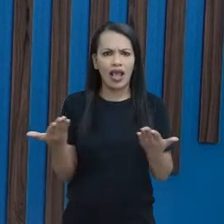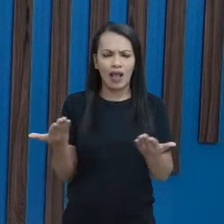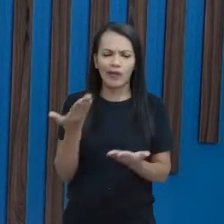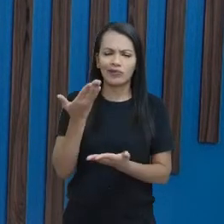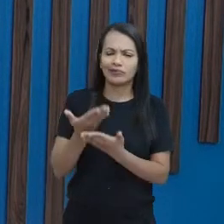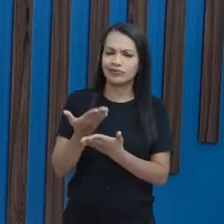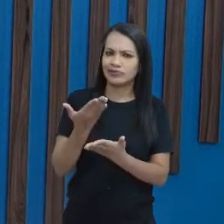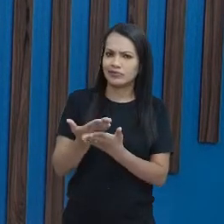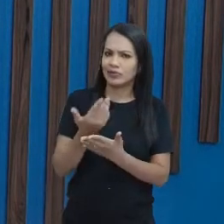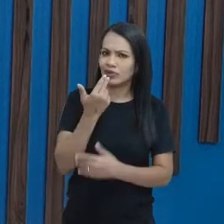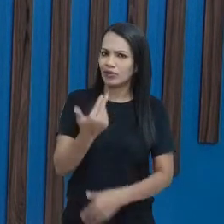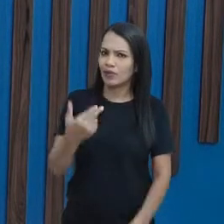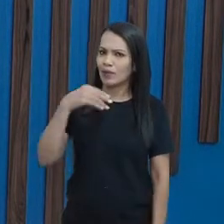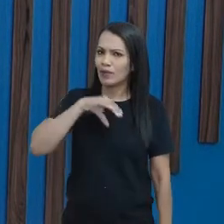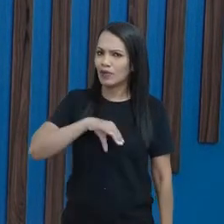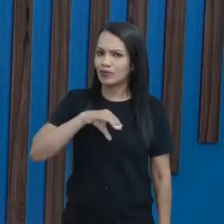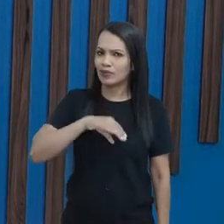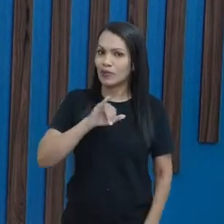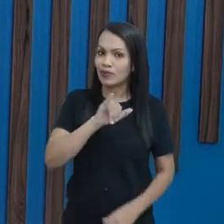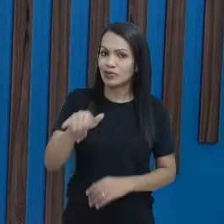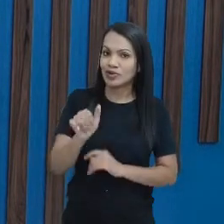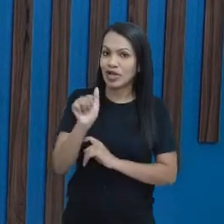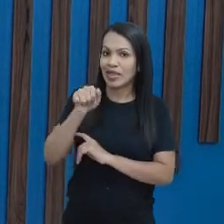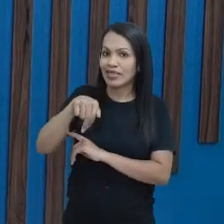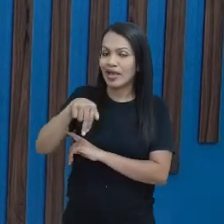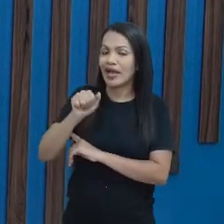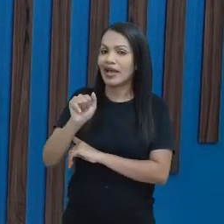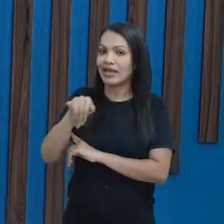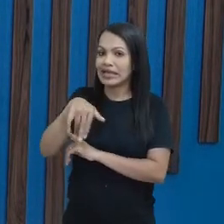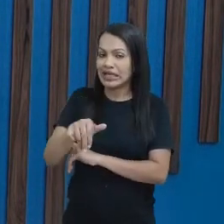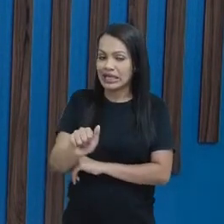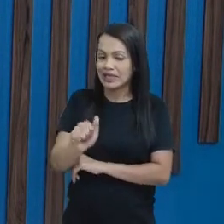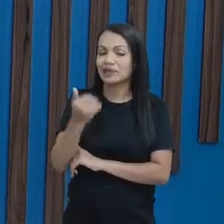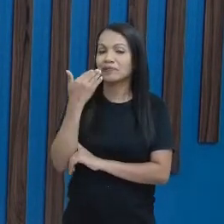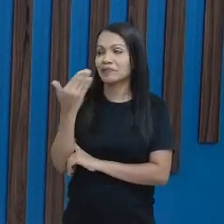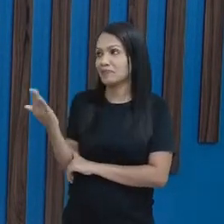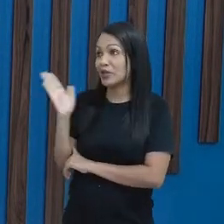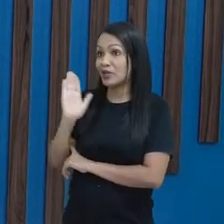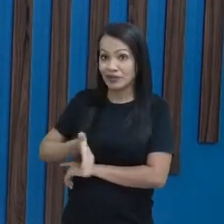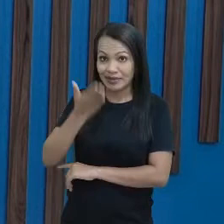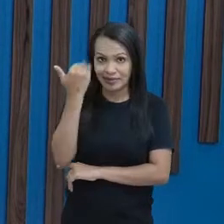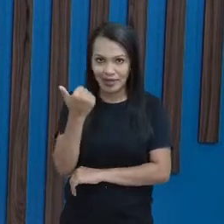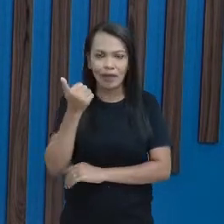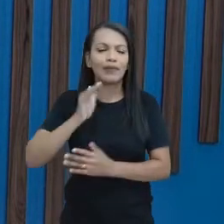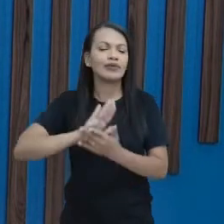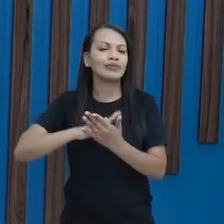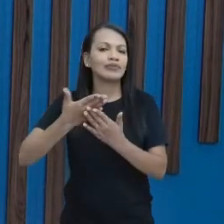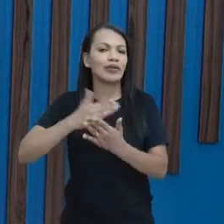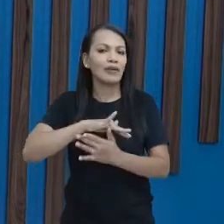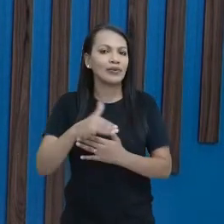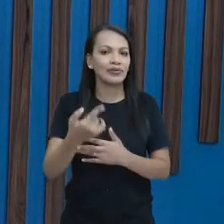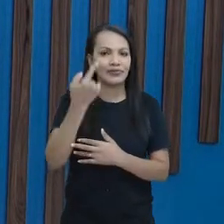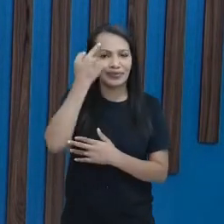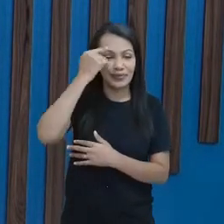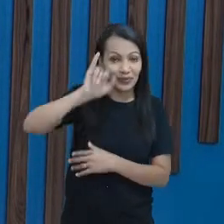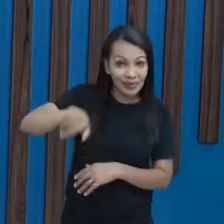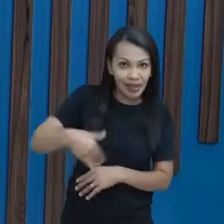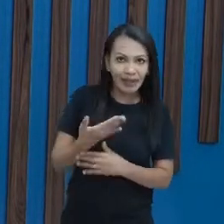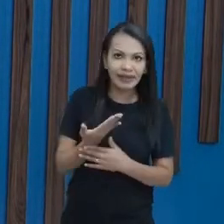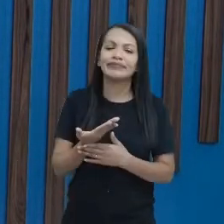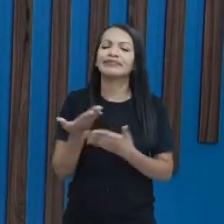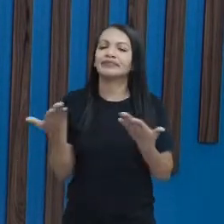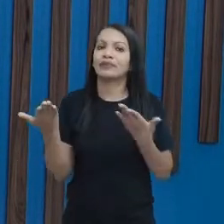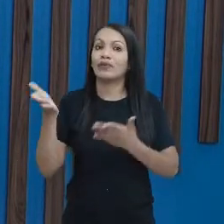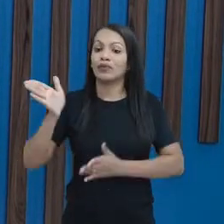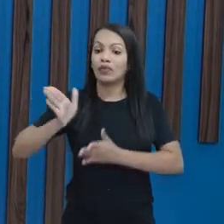sou Junaína Cabral, vocês já sabem, e Jéssica está fazendo a interpretação para a gente dessa aula. Vê só, lá no